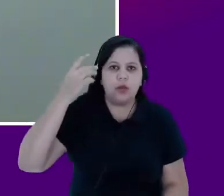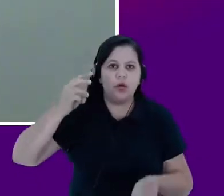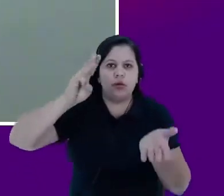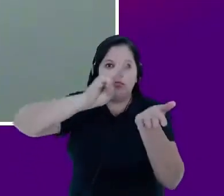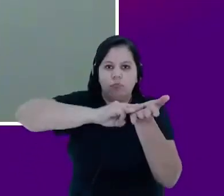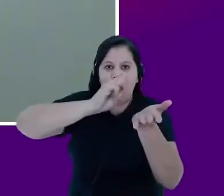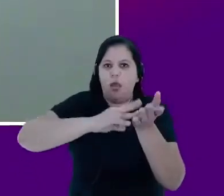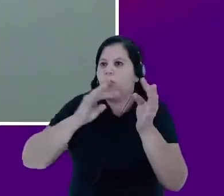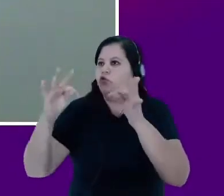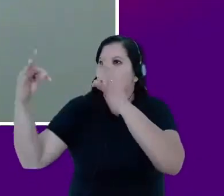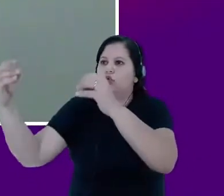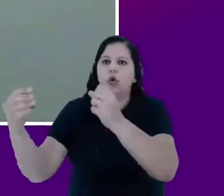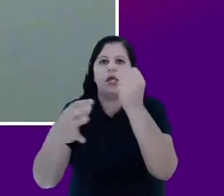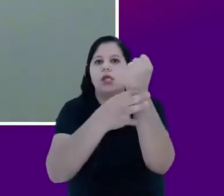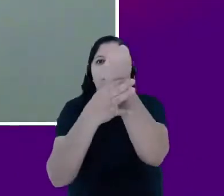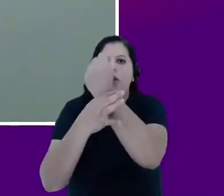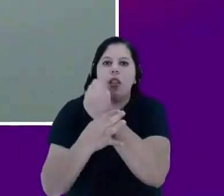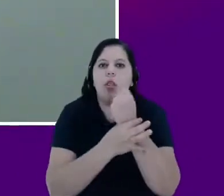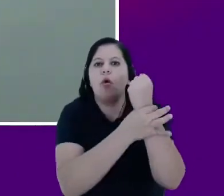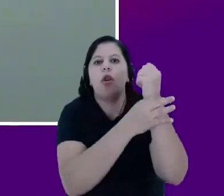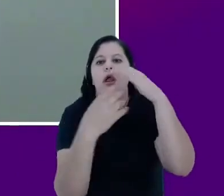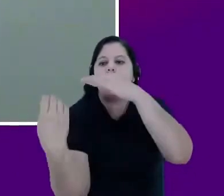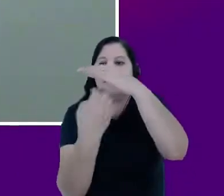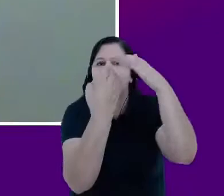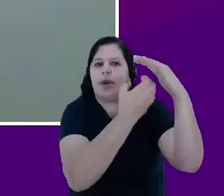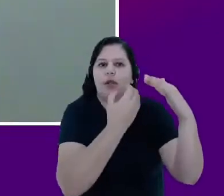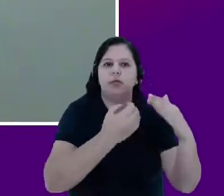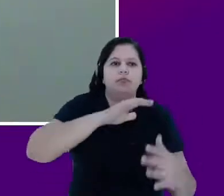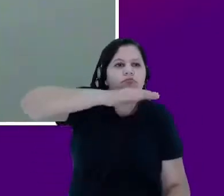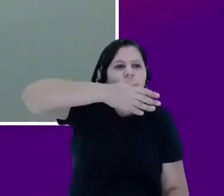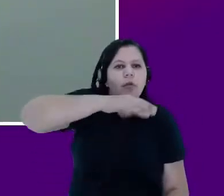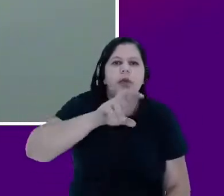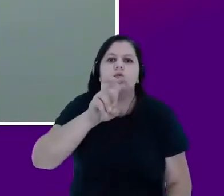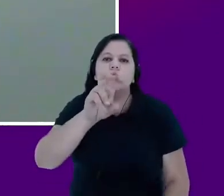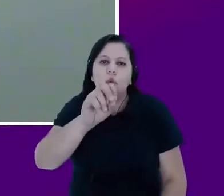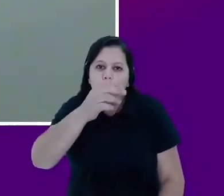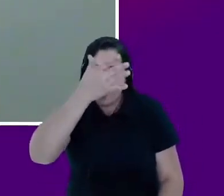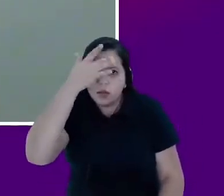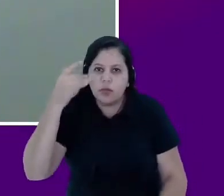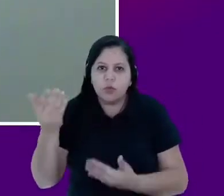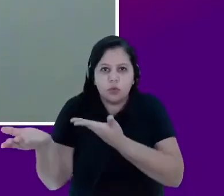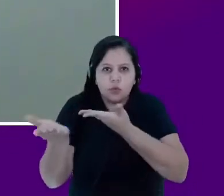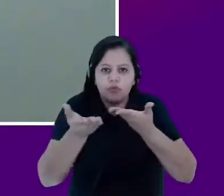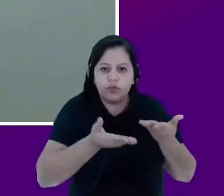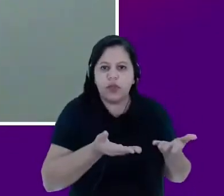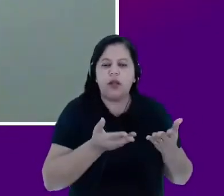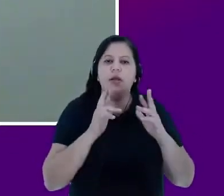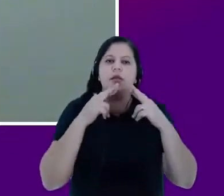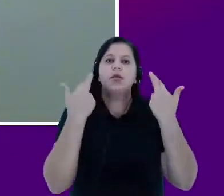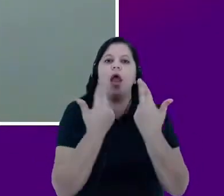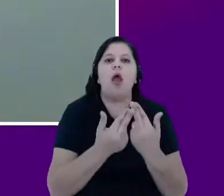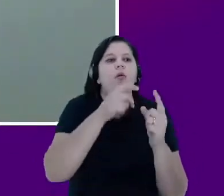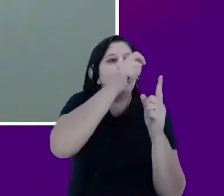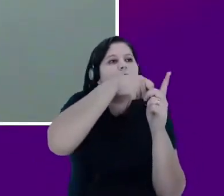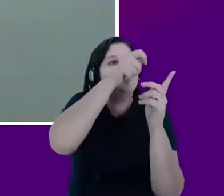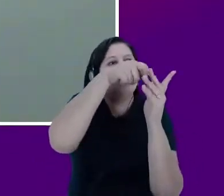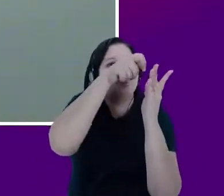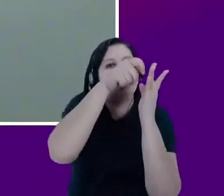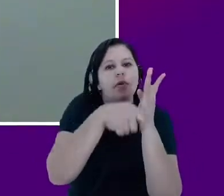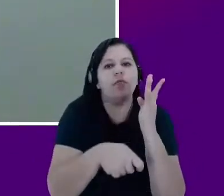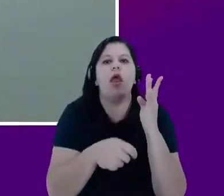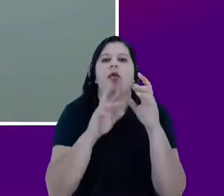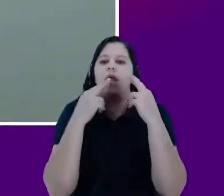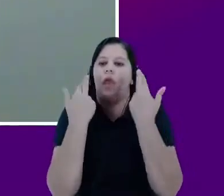as seguradoras, e mais ou menos 50 convidados, que se reúnem mensalmente para discutir os temas que a gente